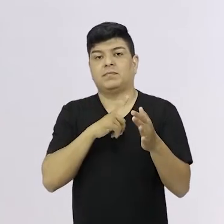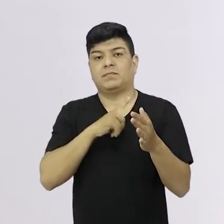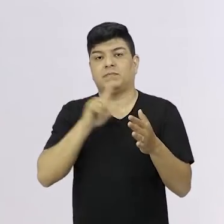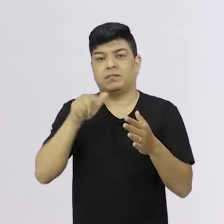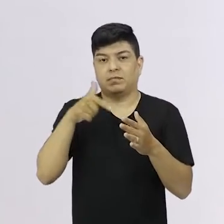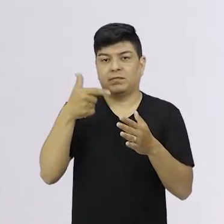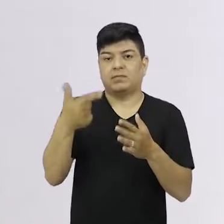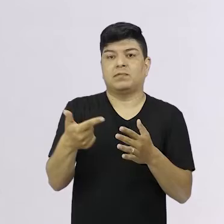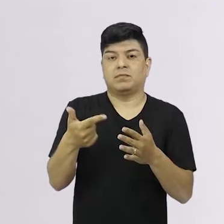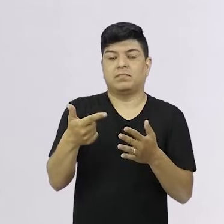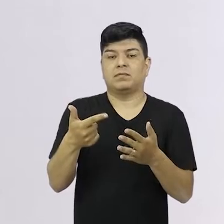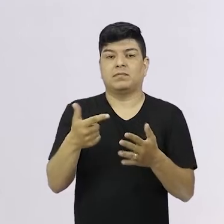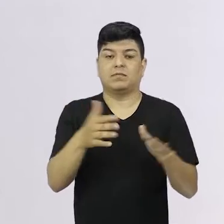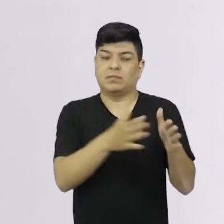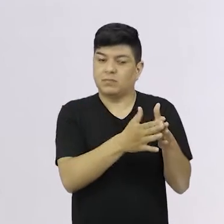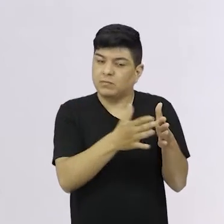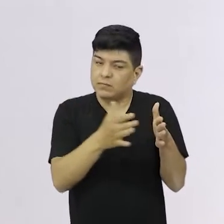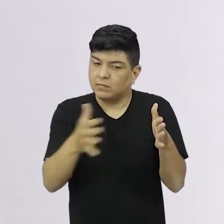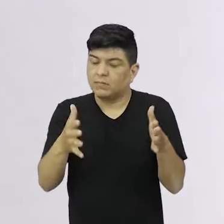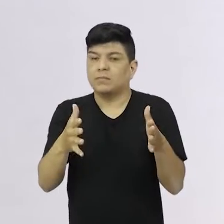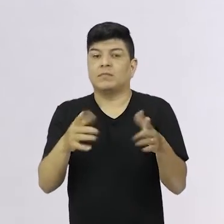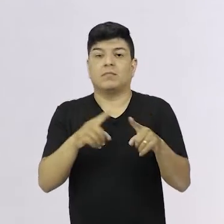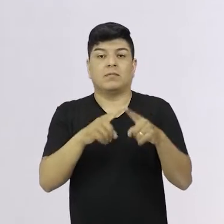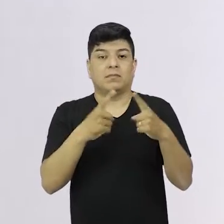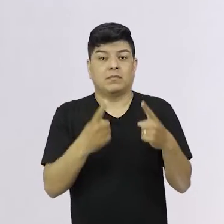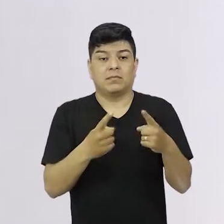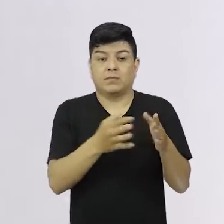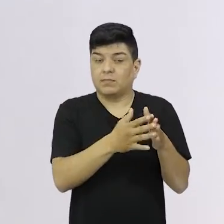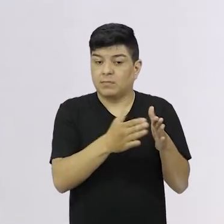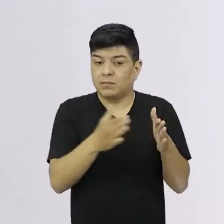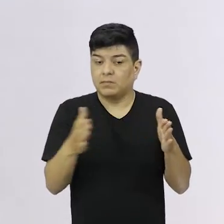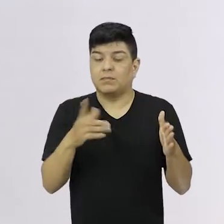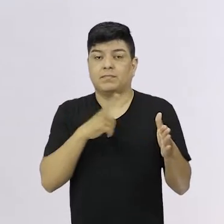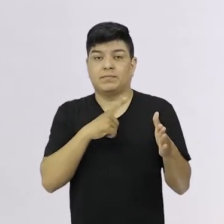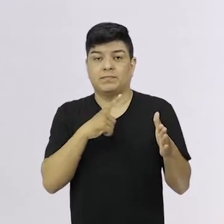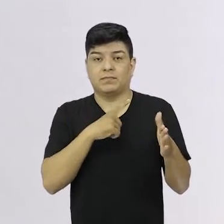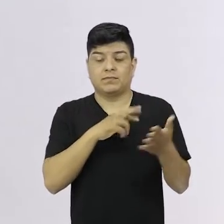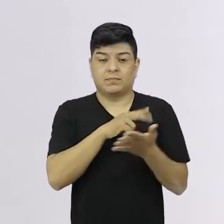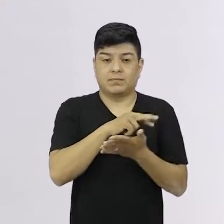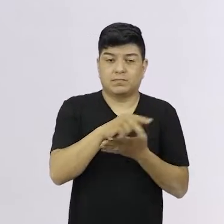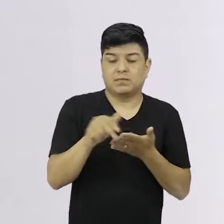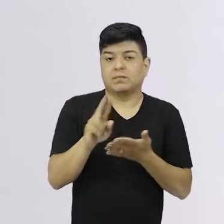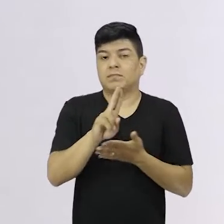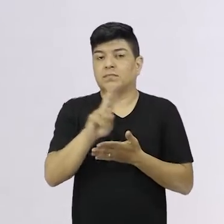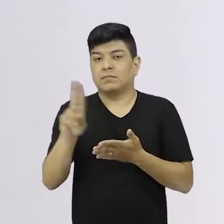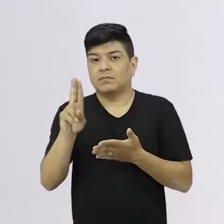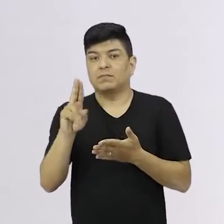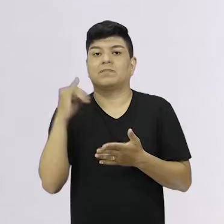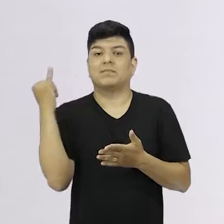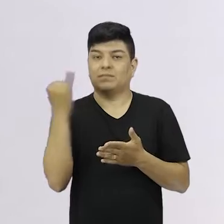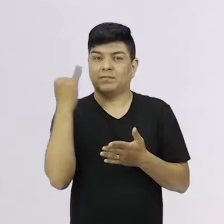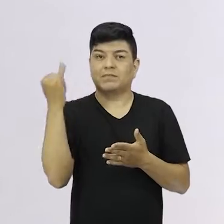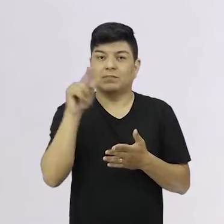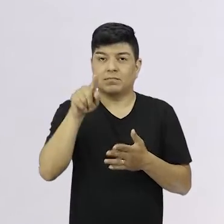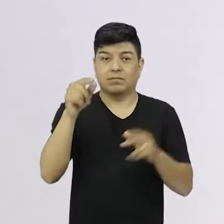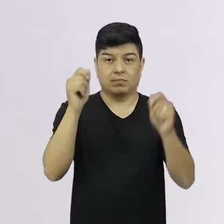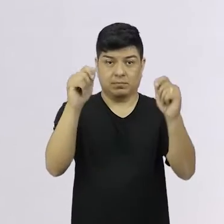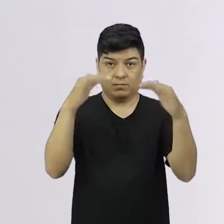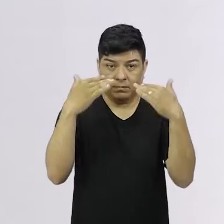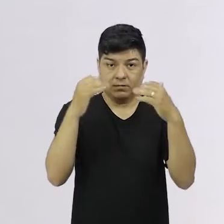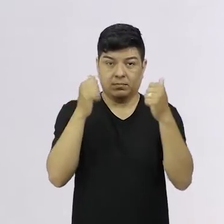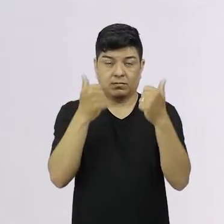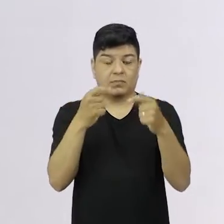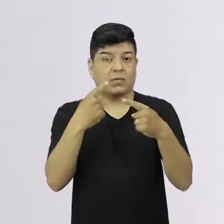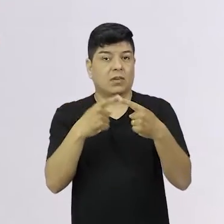as oligarquias do período, tá bom? Mas é um período assim que tem vários nomes, e é até interessante vocês atentarem a